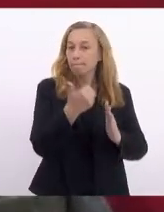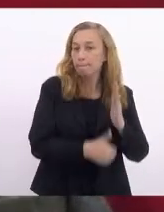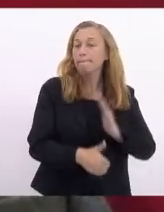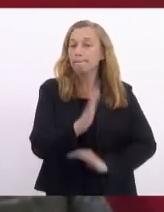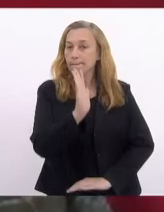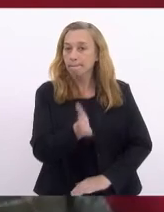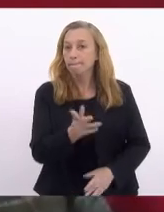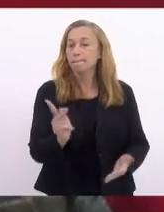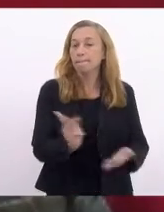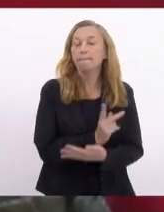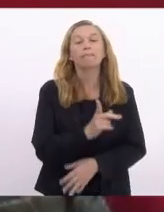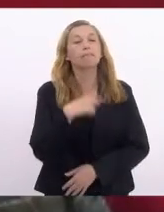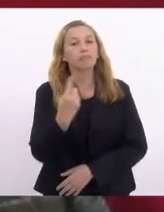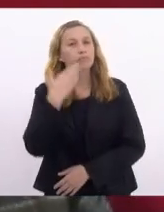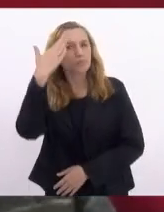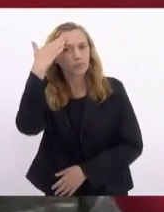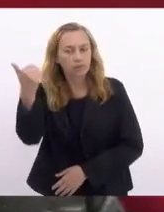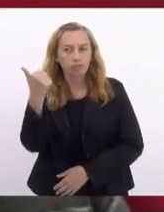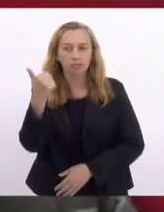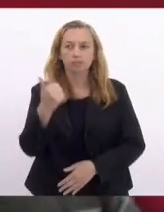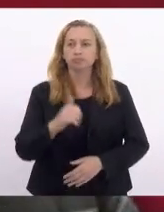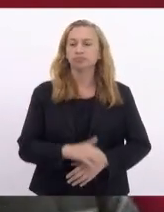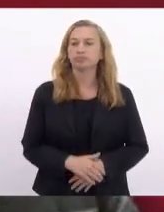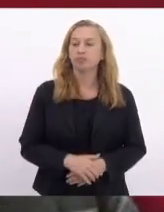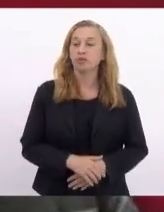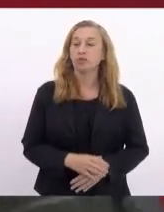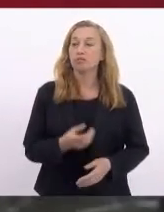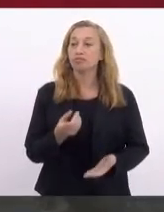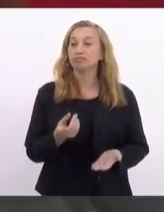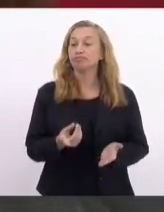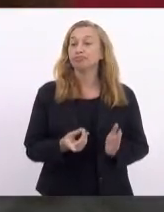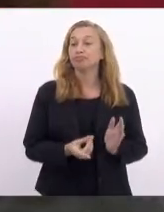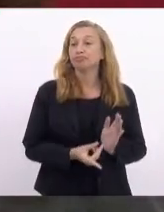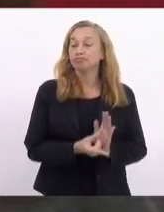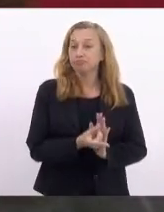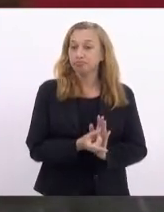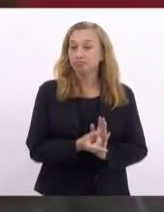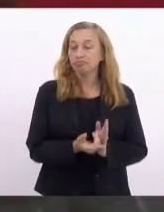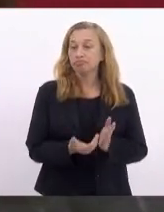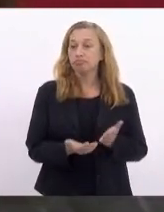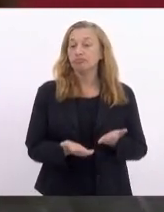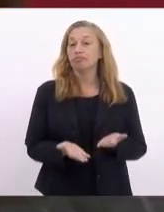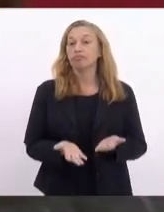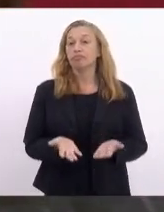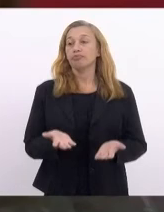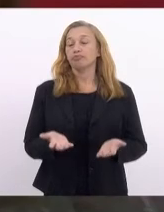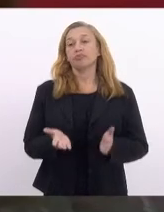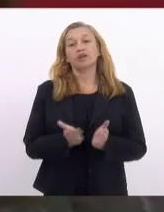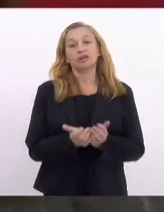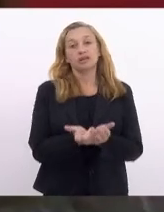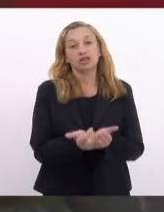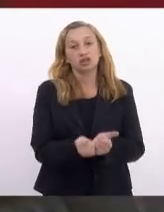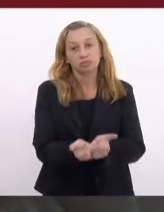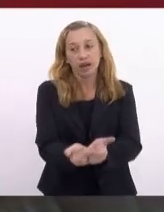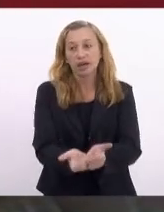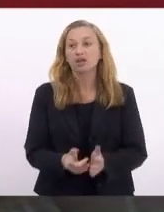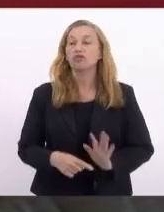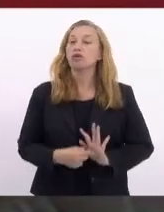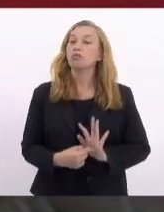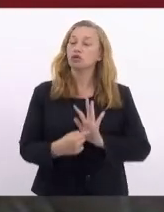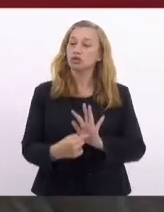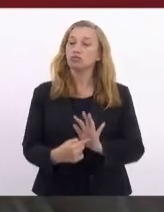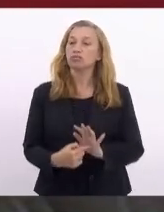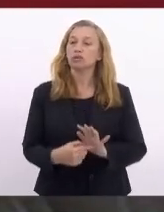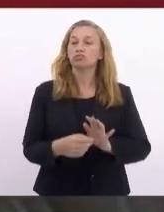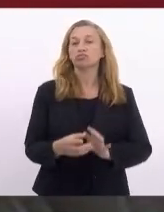ocorridos. Nós sabemos que o balanço financeiro das barcas SA, que foi publicado em